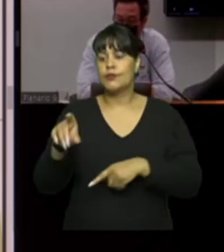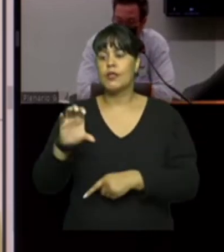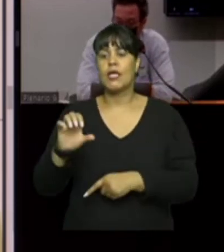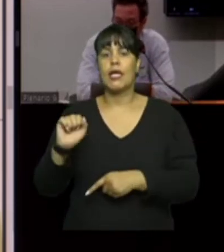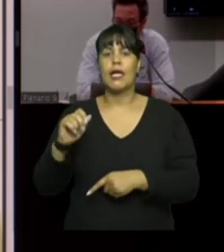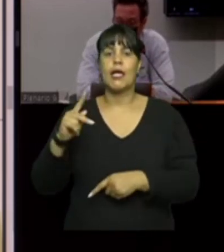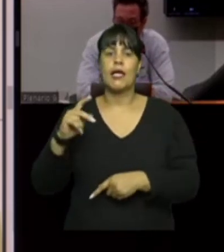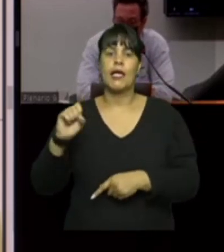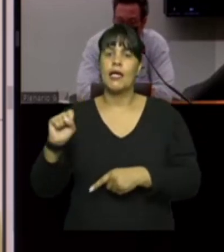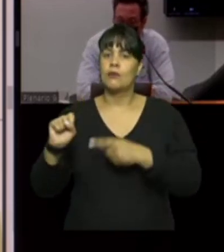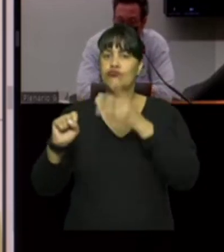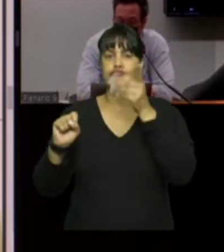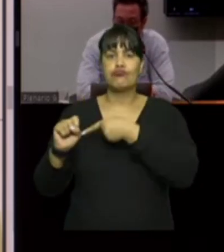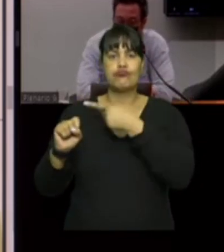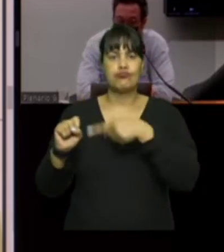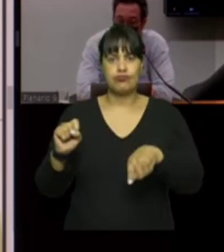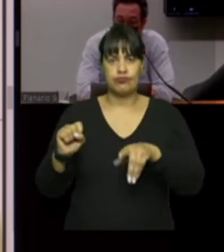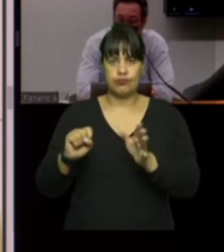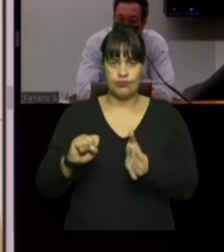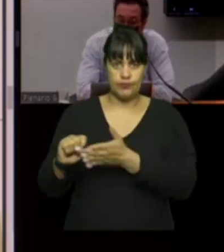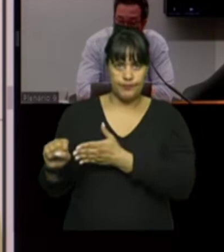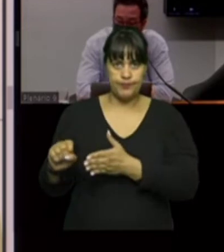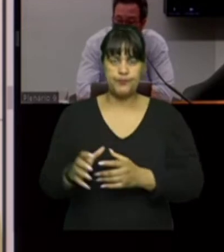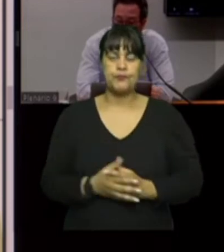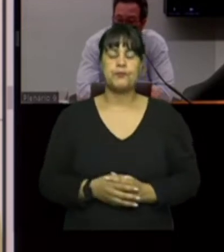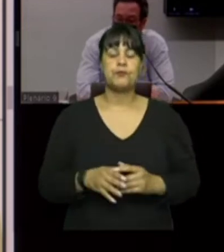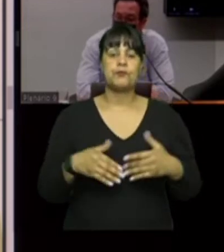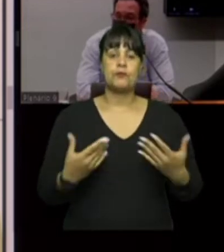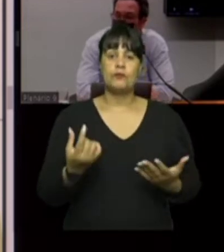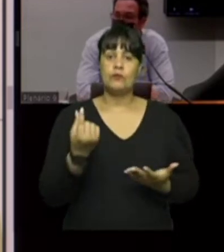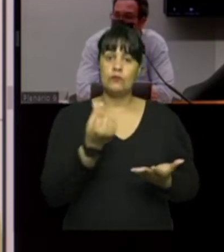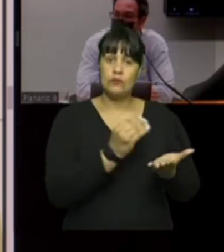da rede de atenção psicossocial, né? E o investimento